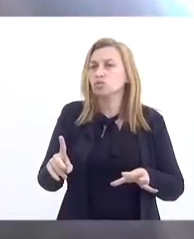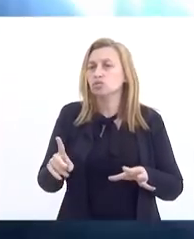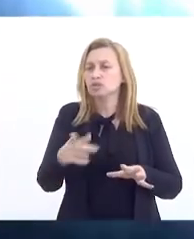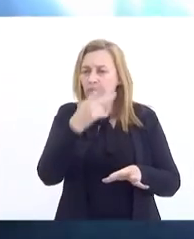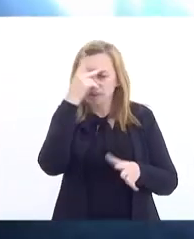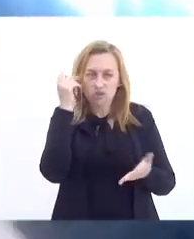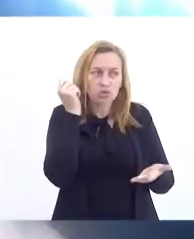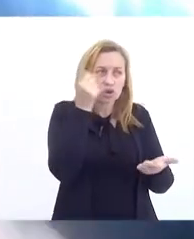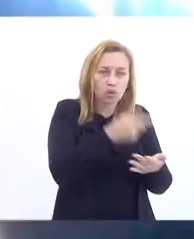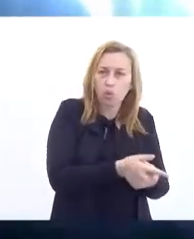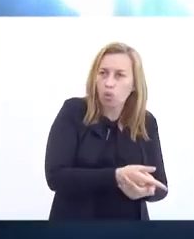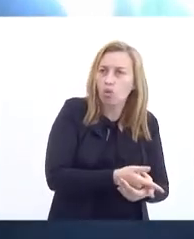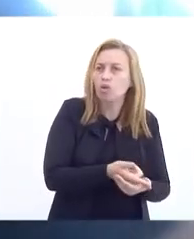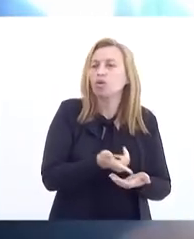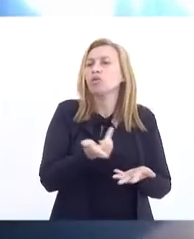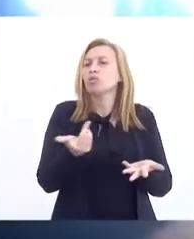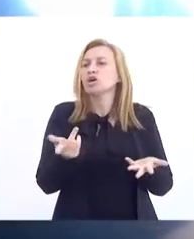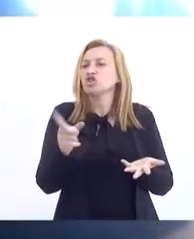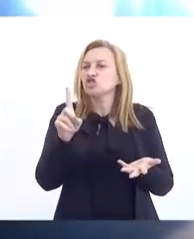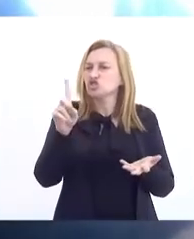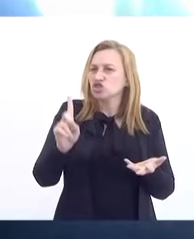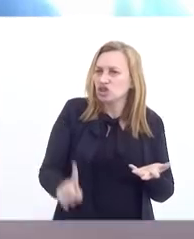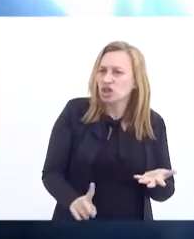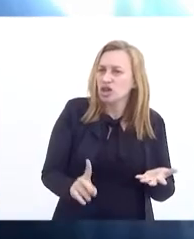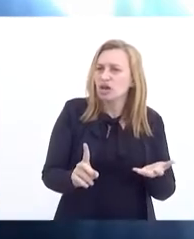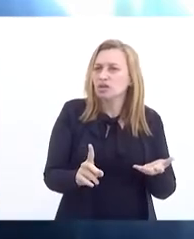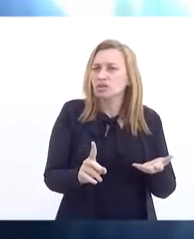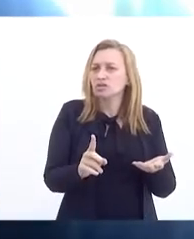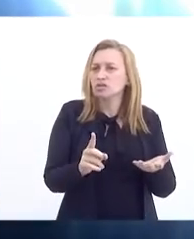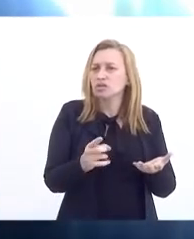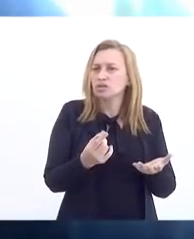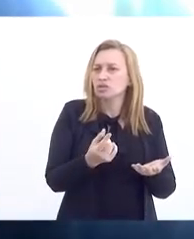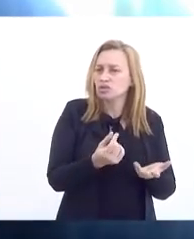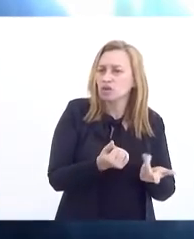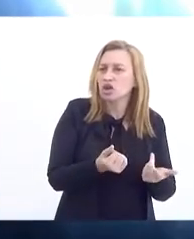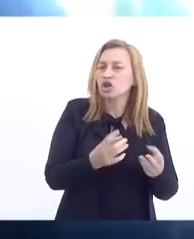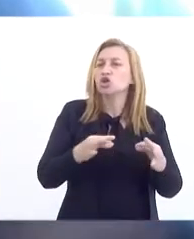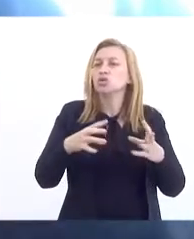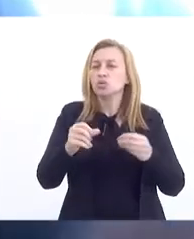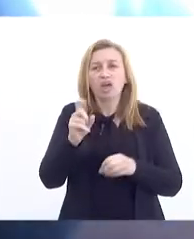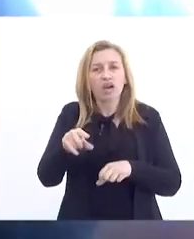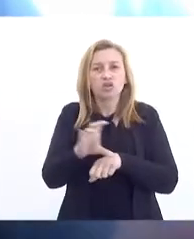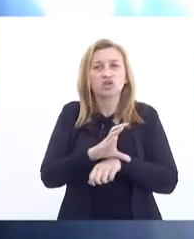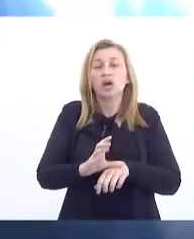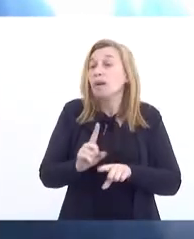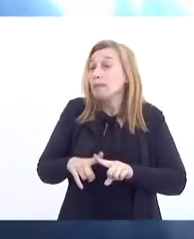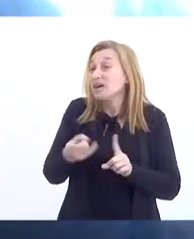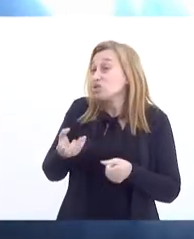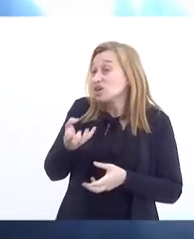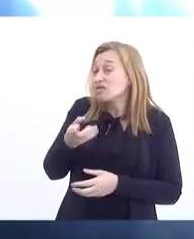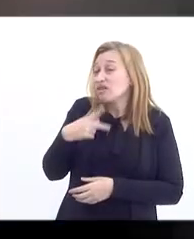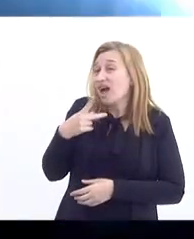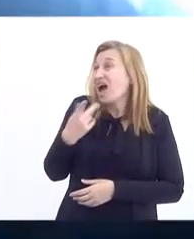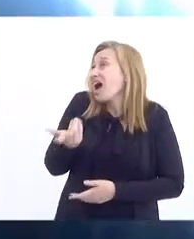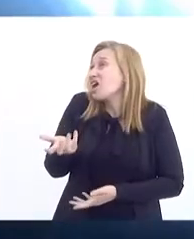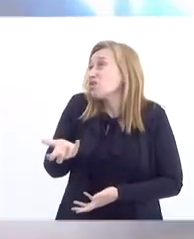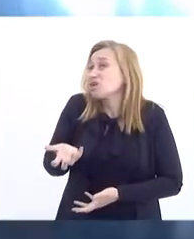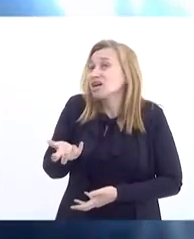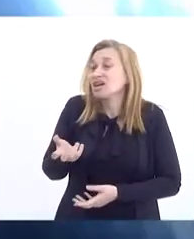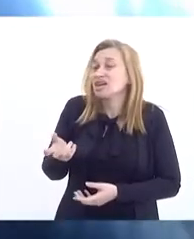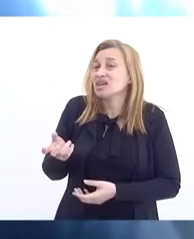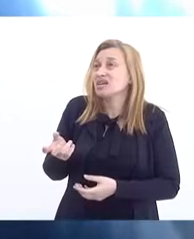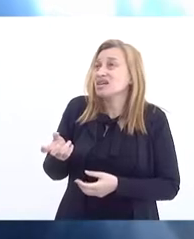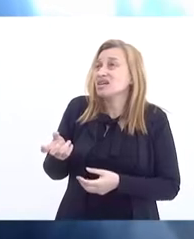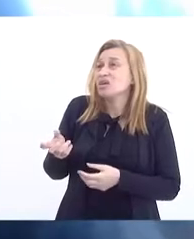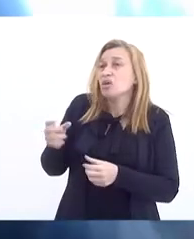ficar explícito que o objetivo é esse, aí é constitucional. Mas se o cara só disser, não, eu quero que seja vertical e